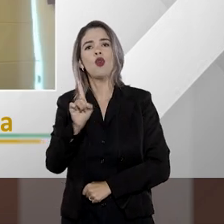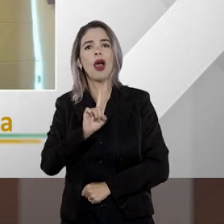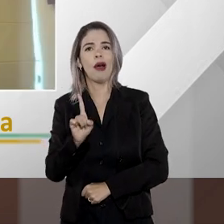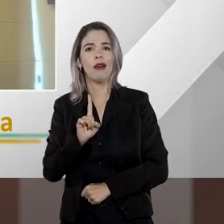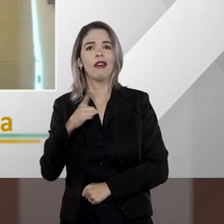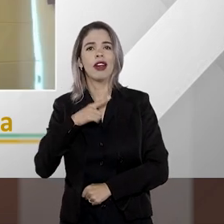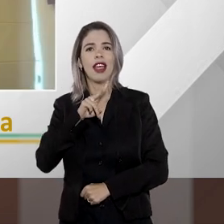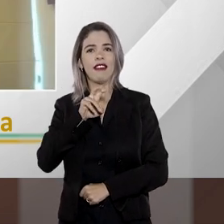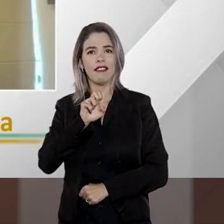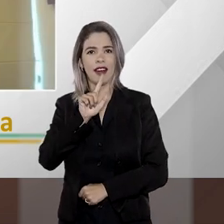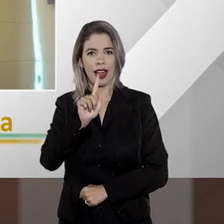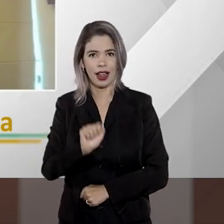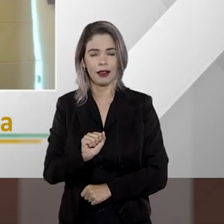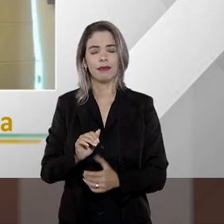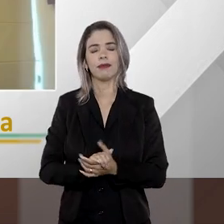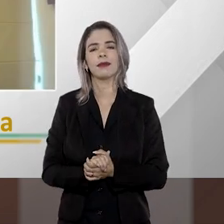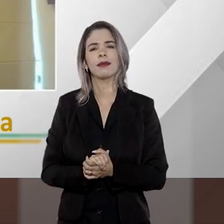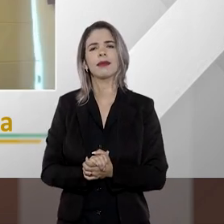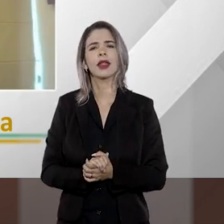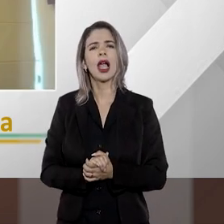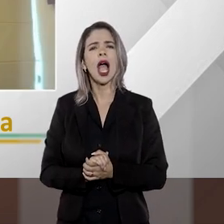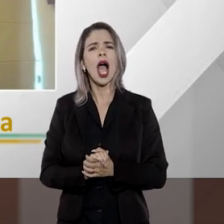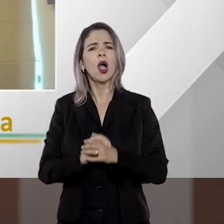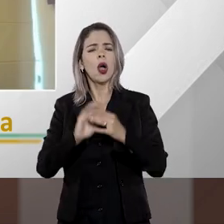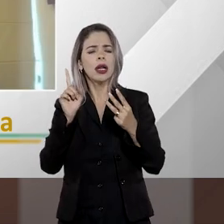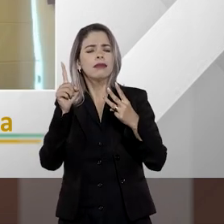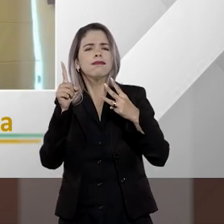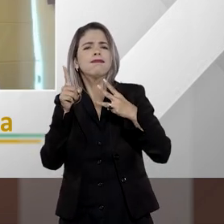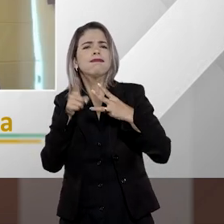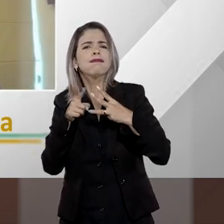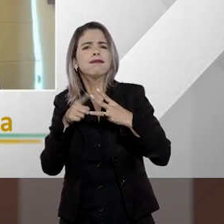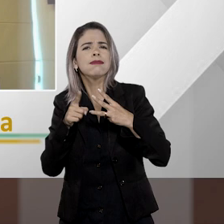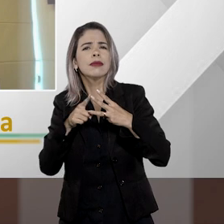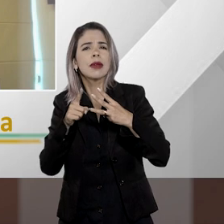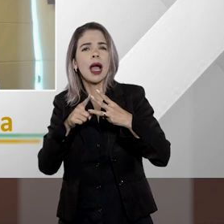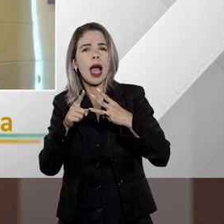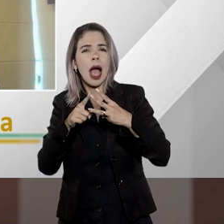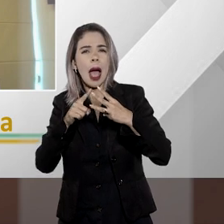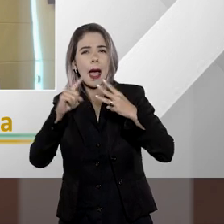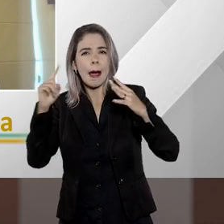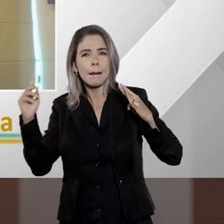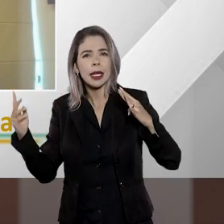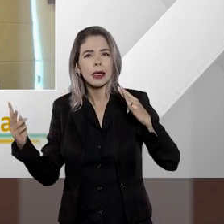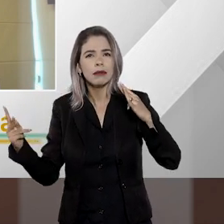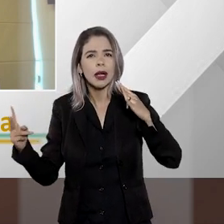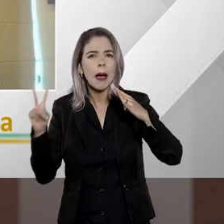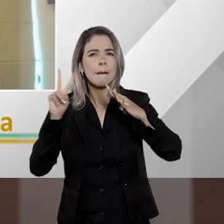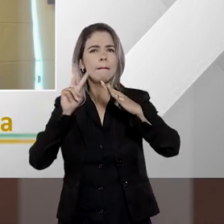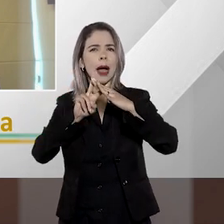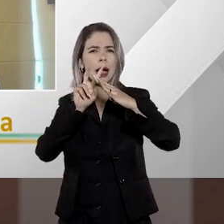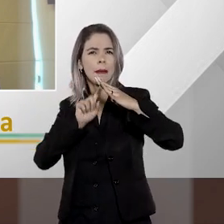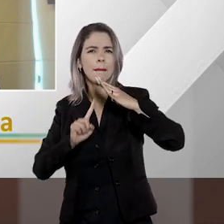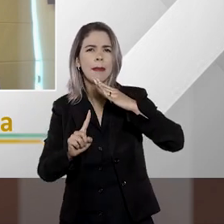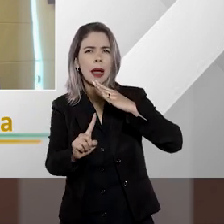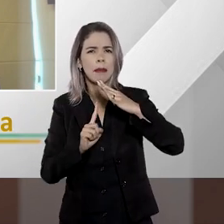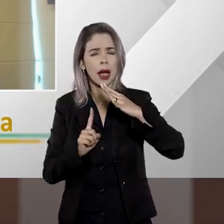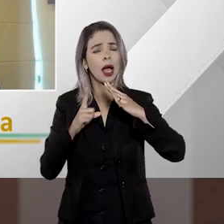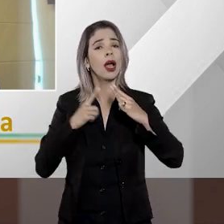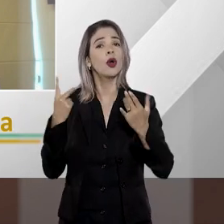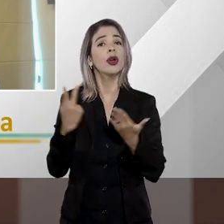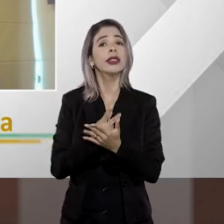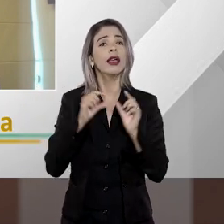Em relação ao regime semiaberto, professor Vitor, na prática, é comum o apenado cumpri-lo em alas separadas